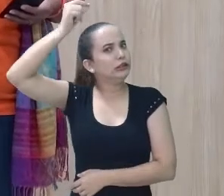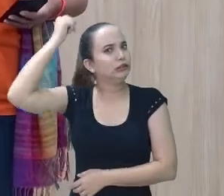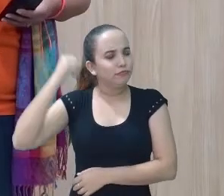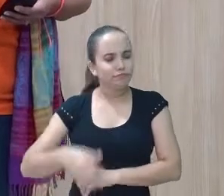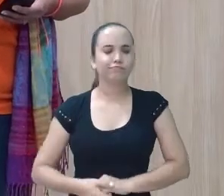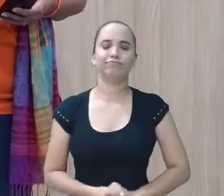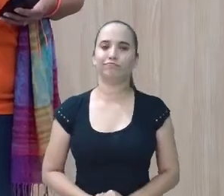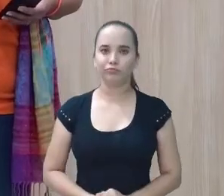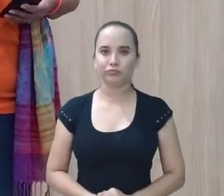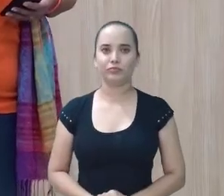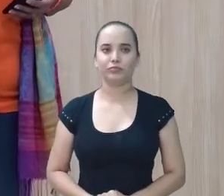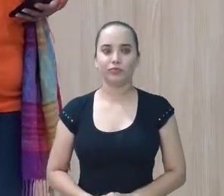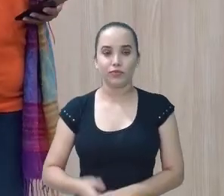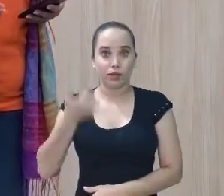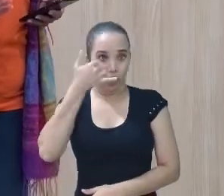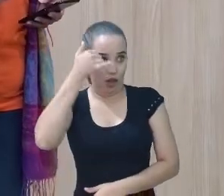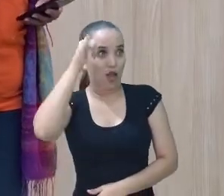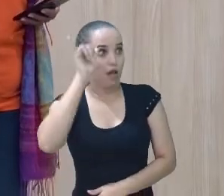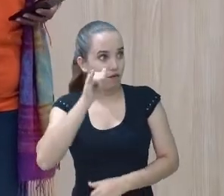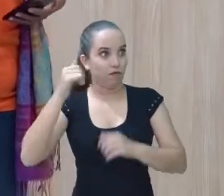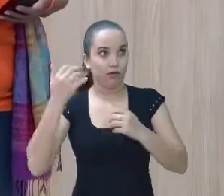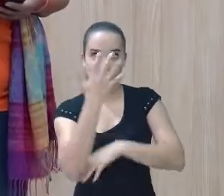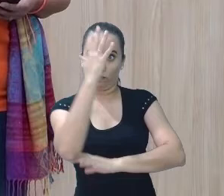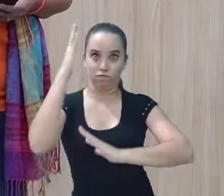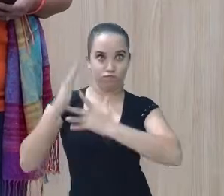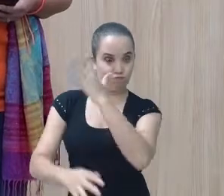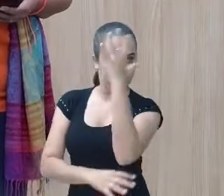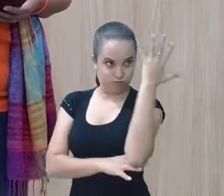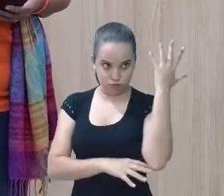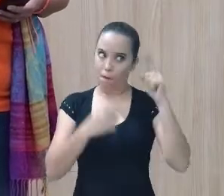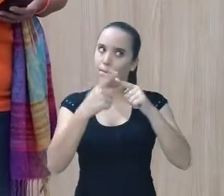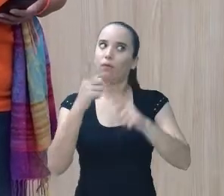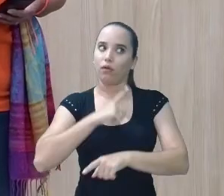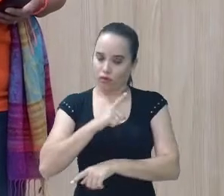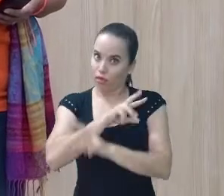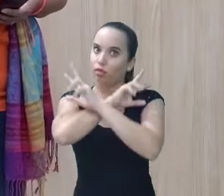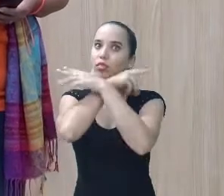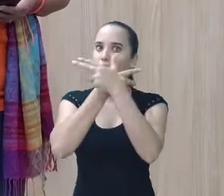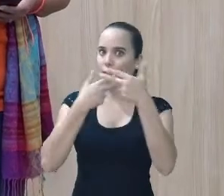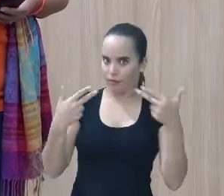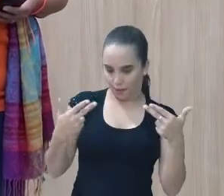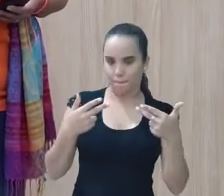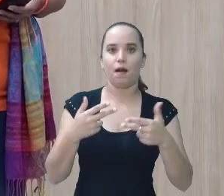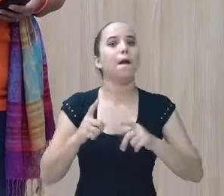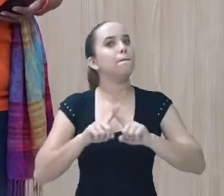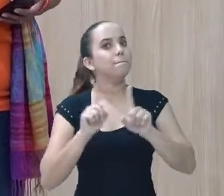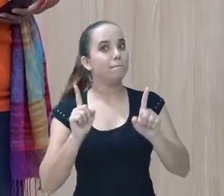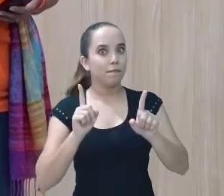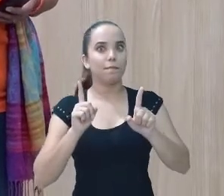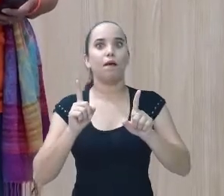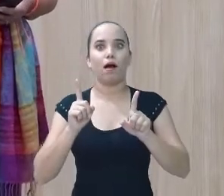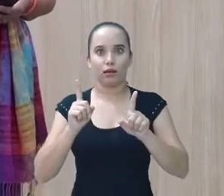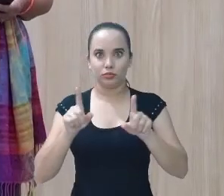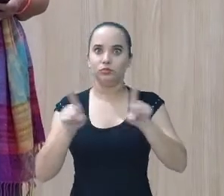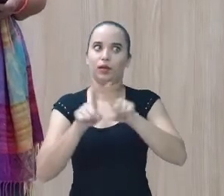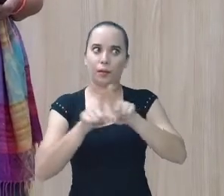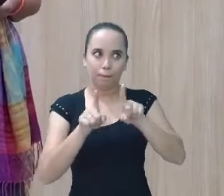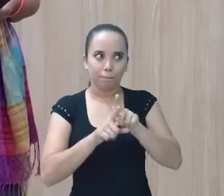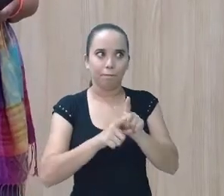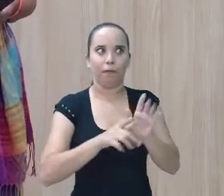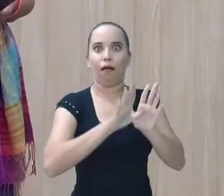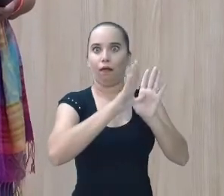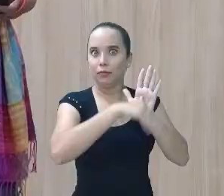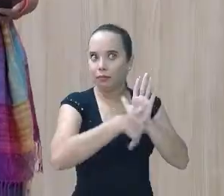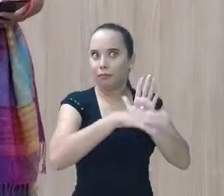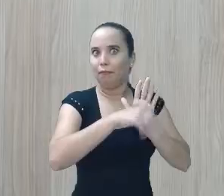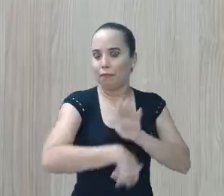a pé. Evitavam os bosques, né, por conta dos animais. Mas mesmo assim tinha... E dos salteadores,